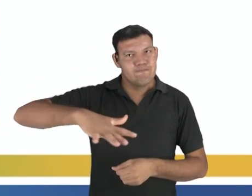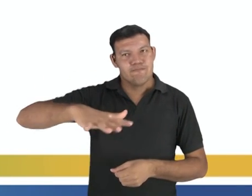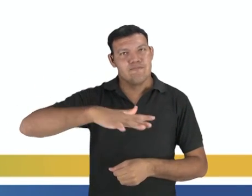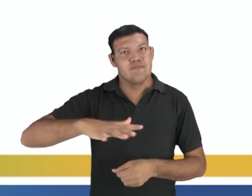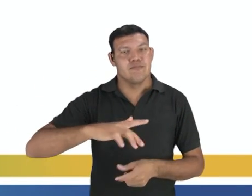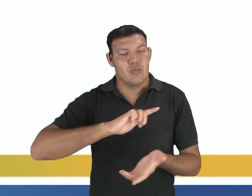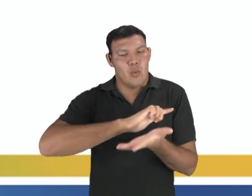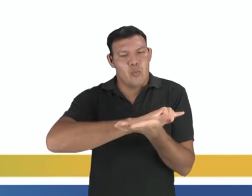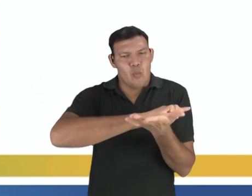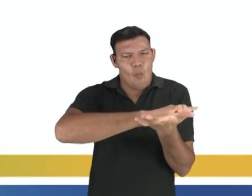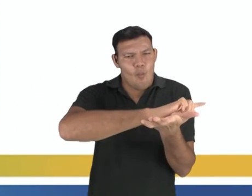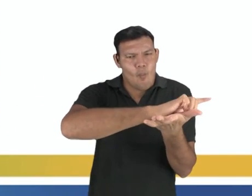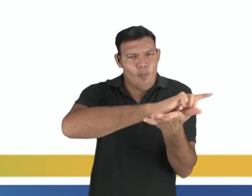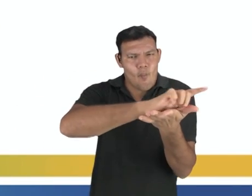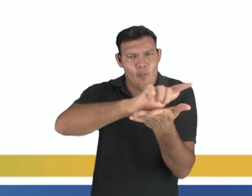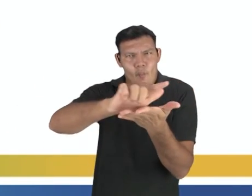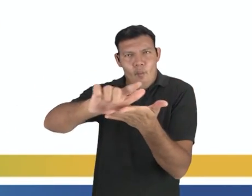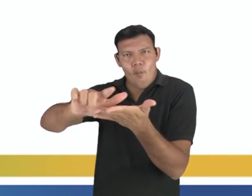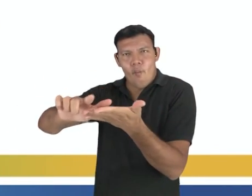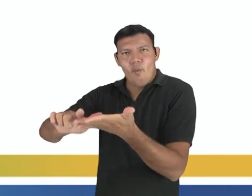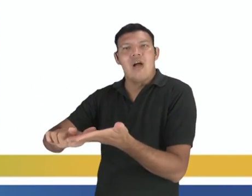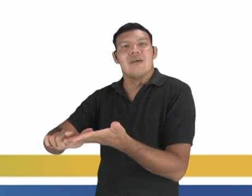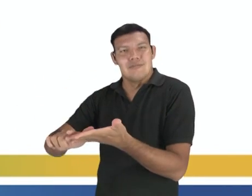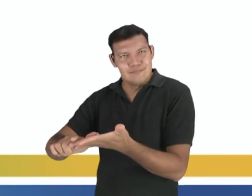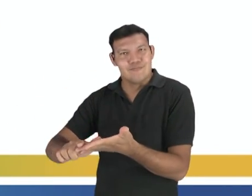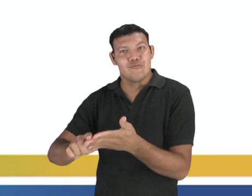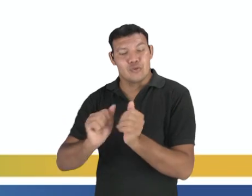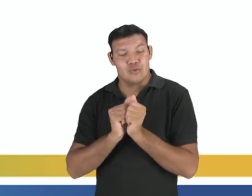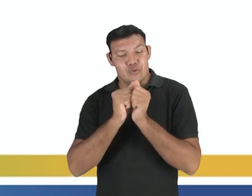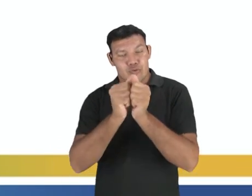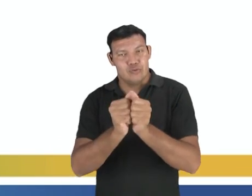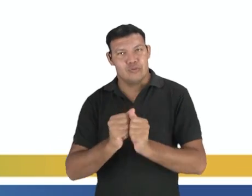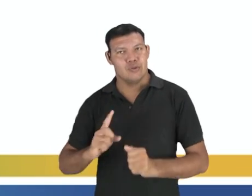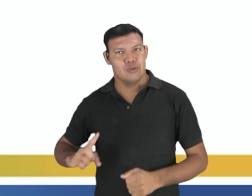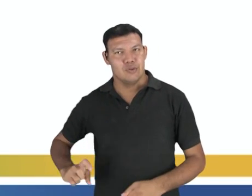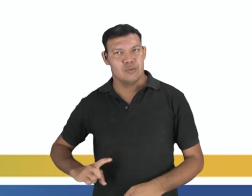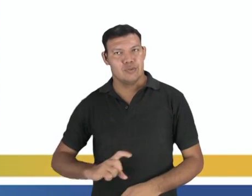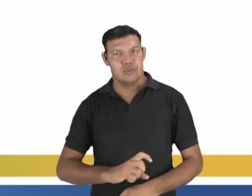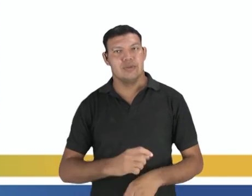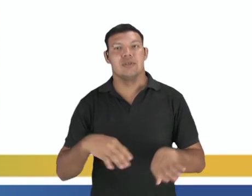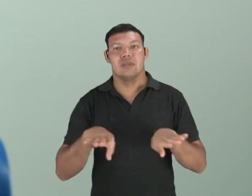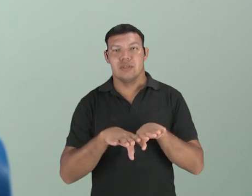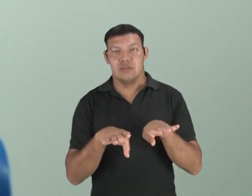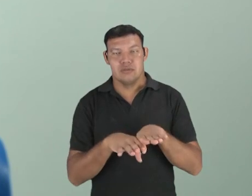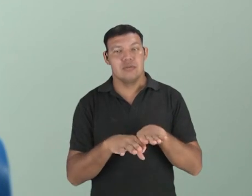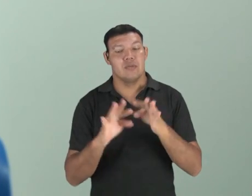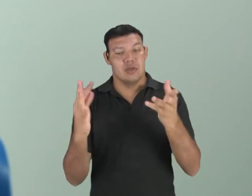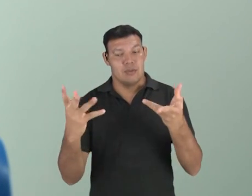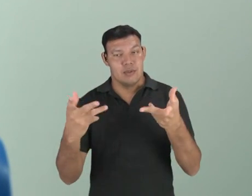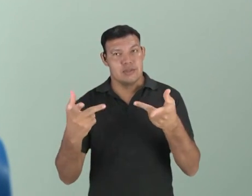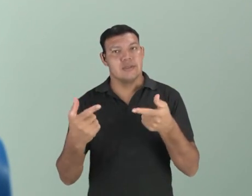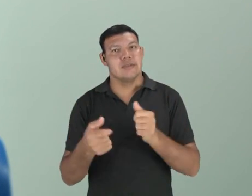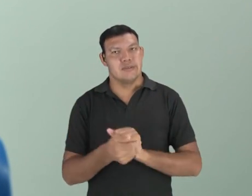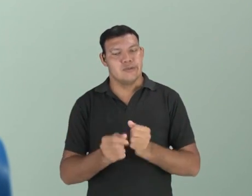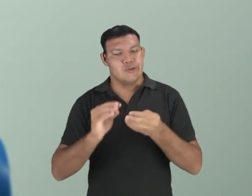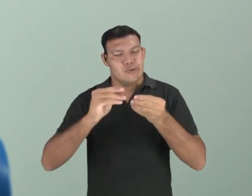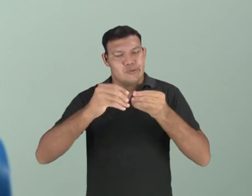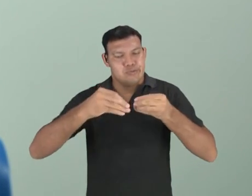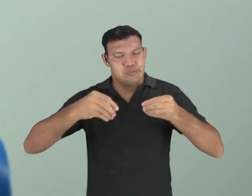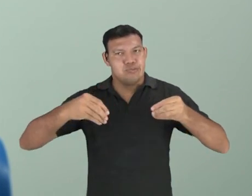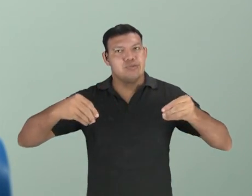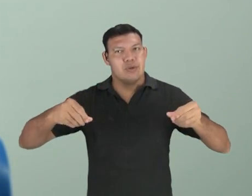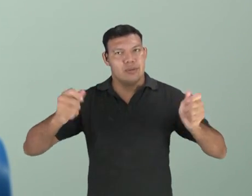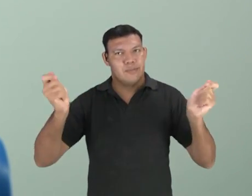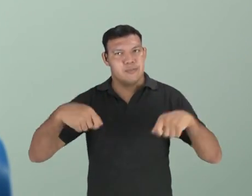essa limpeza do ambiente juntamente com as bactérias que têm a capacidade de realizar o processo de